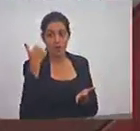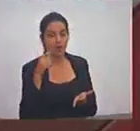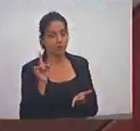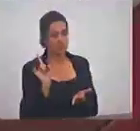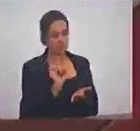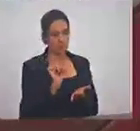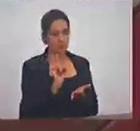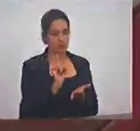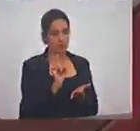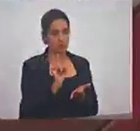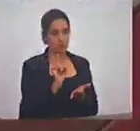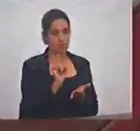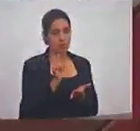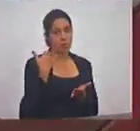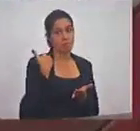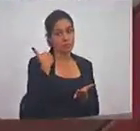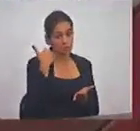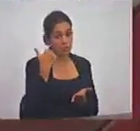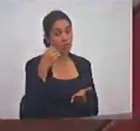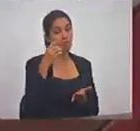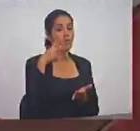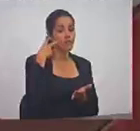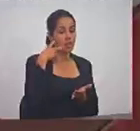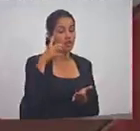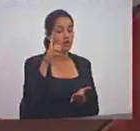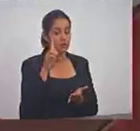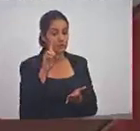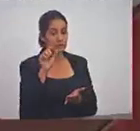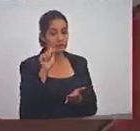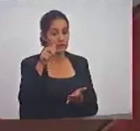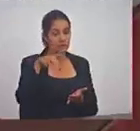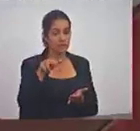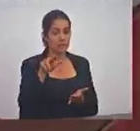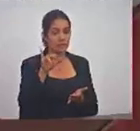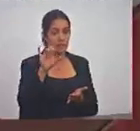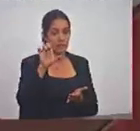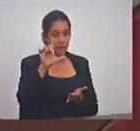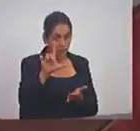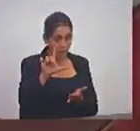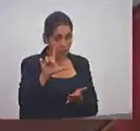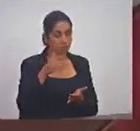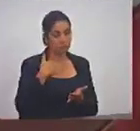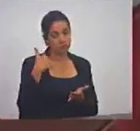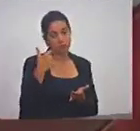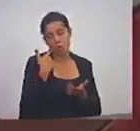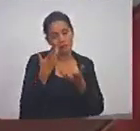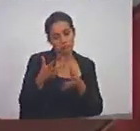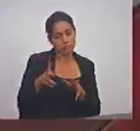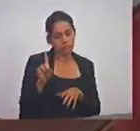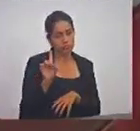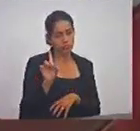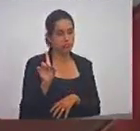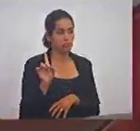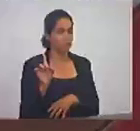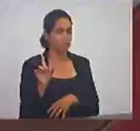mas sim pelo líder de governo, Daniel Davi. E eu disse, então, não quis, tal, ficou nisso mesmo,